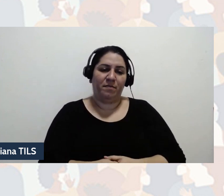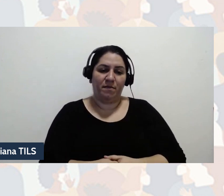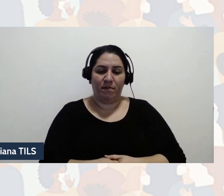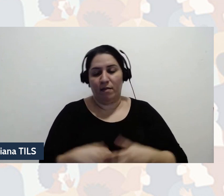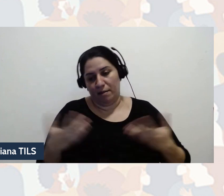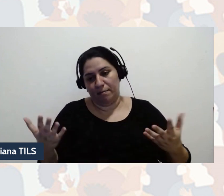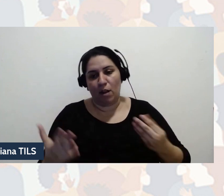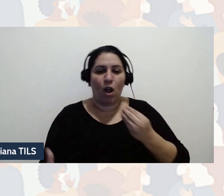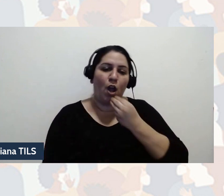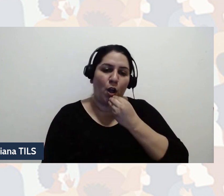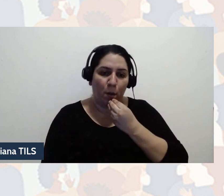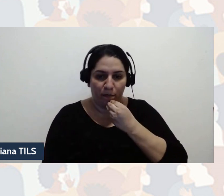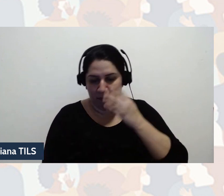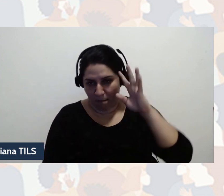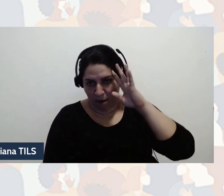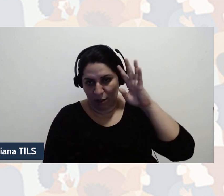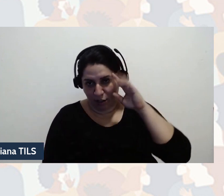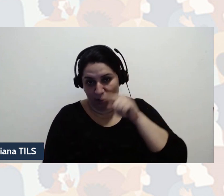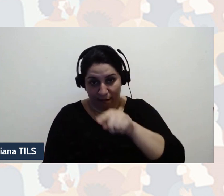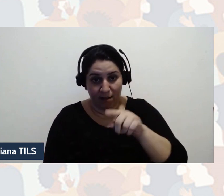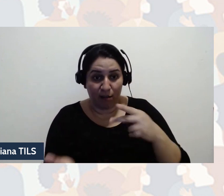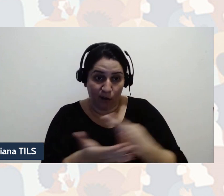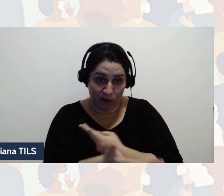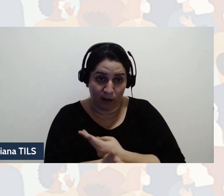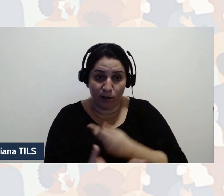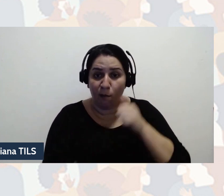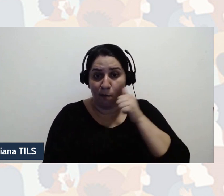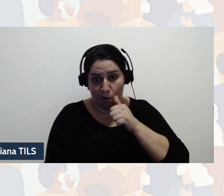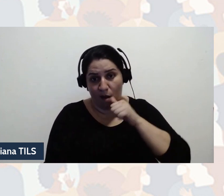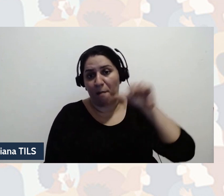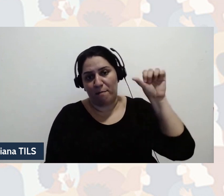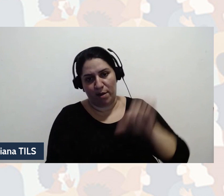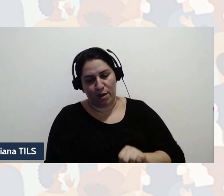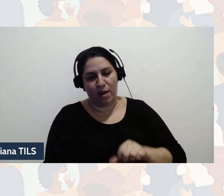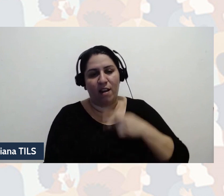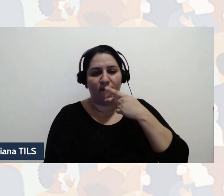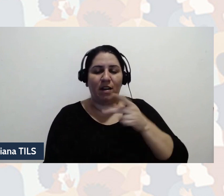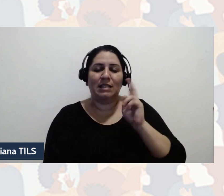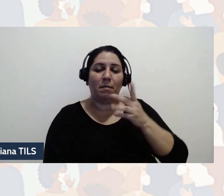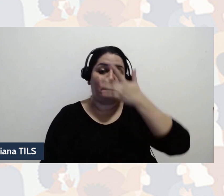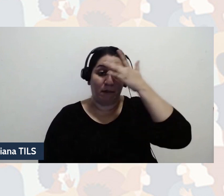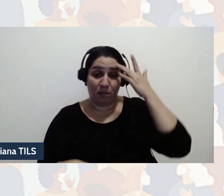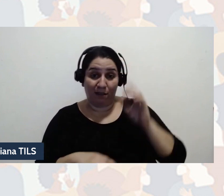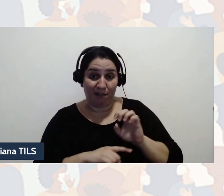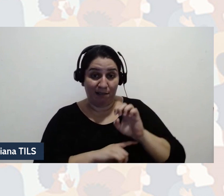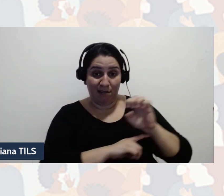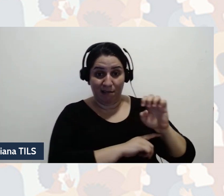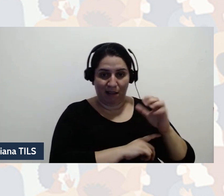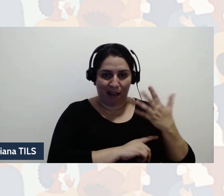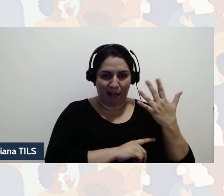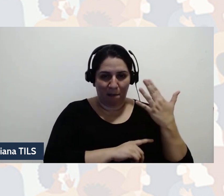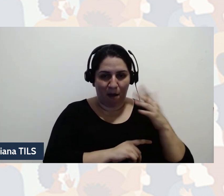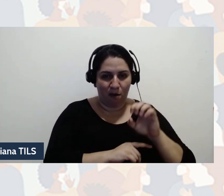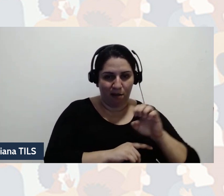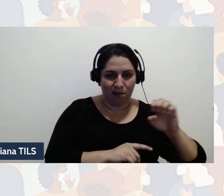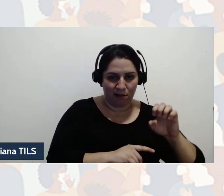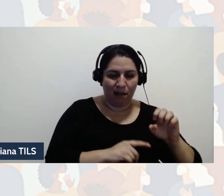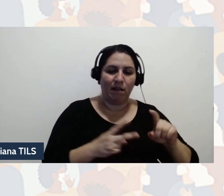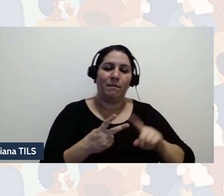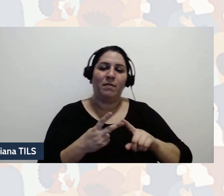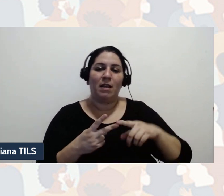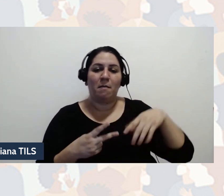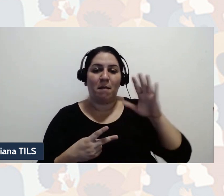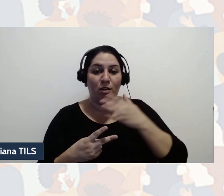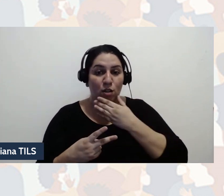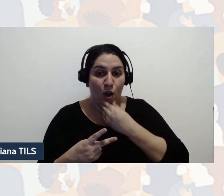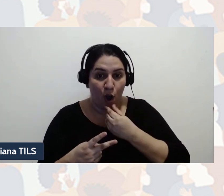que para as mulheres é pior, apesar do conto mencionar que canhotos e mulheres sofreram menos os sintomas da doença